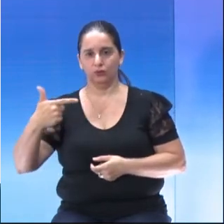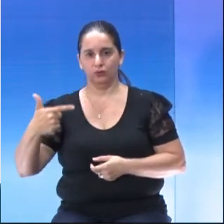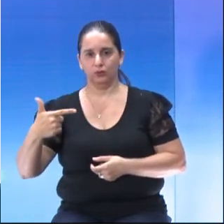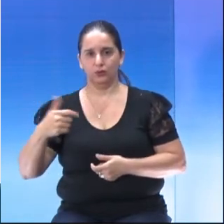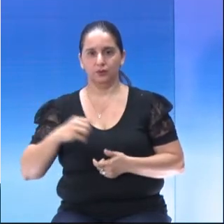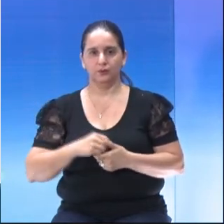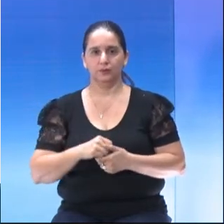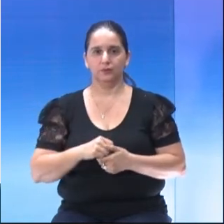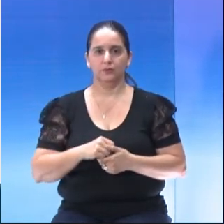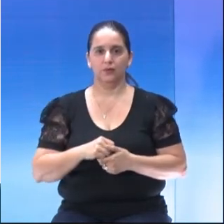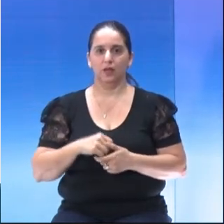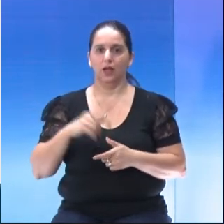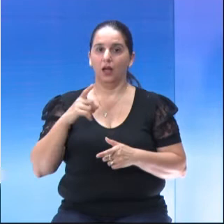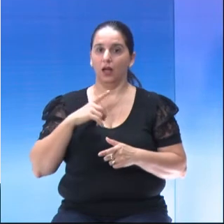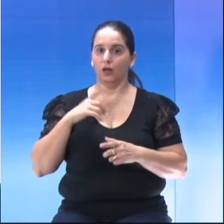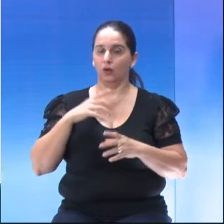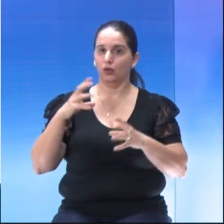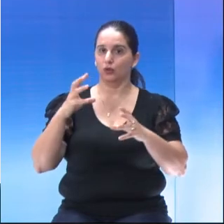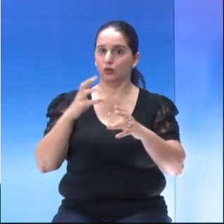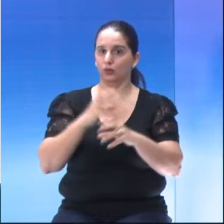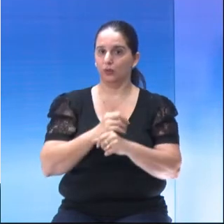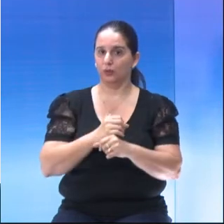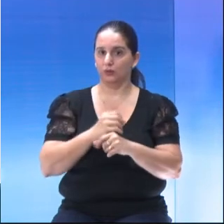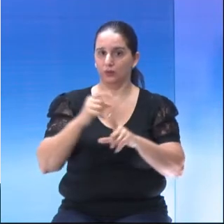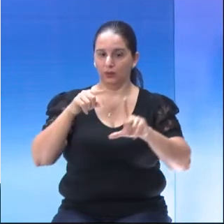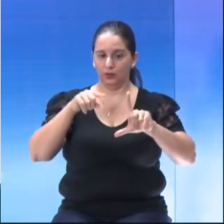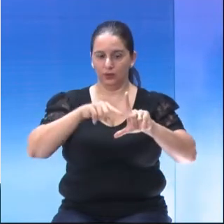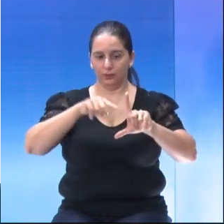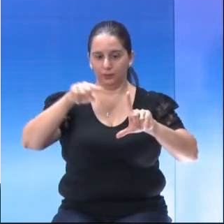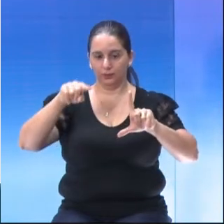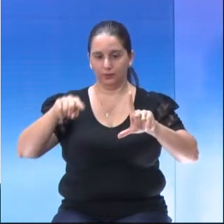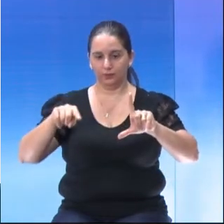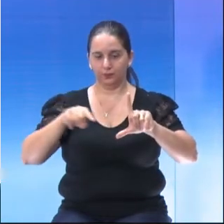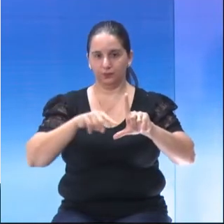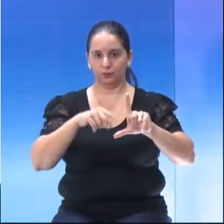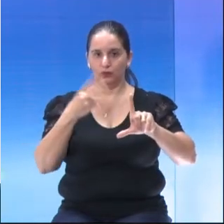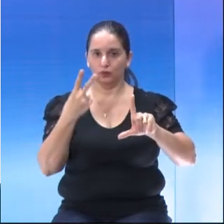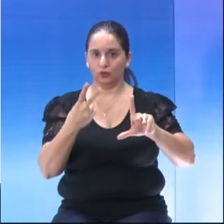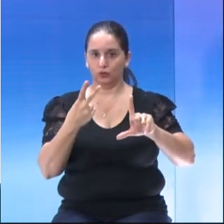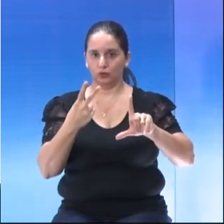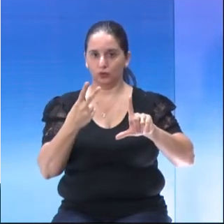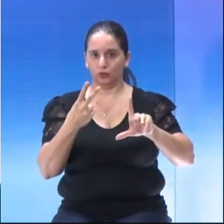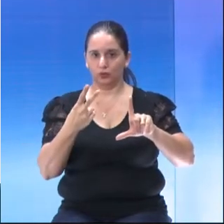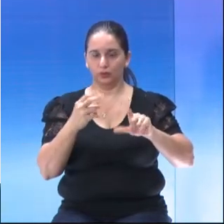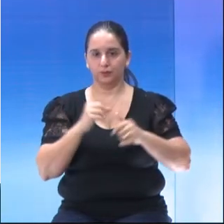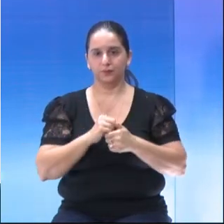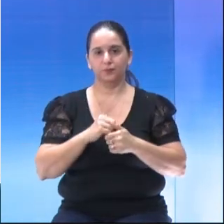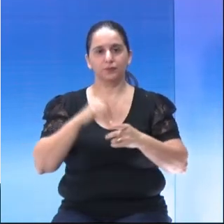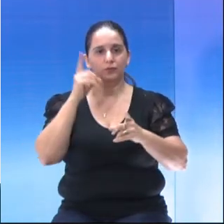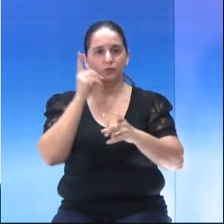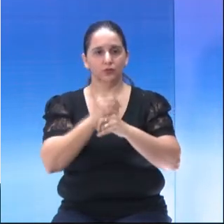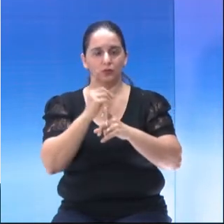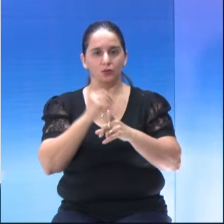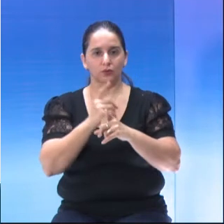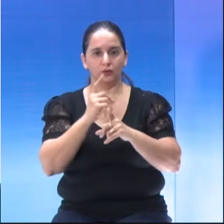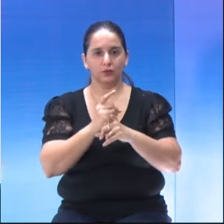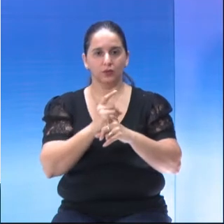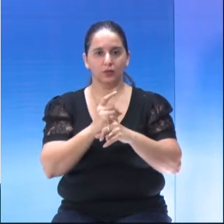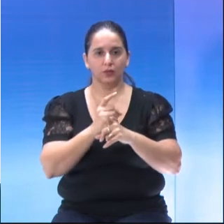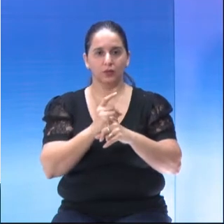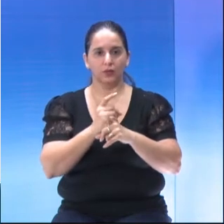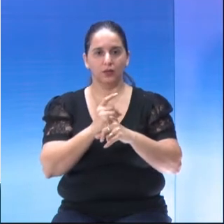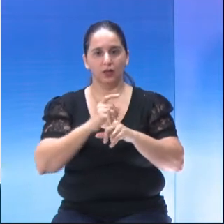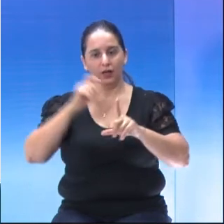o cálculo desse triângulo 2 aí, ó. Quando eu fizer o cálculo desse triângulo 2, eu vou achar a área do